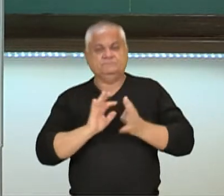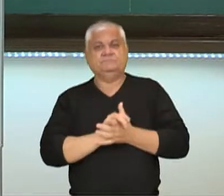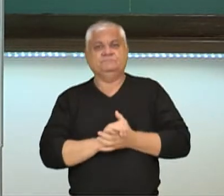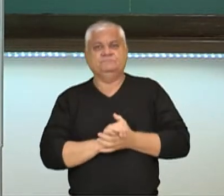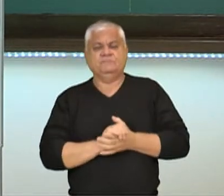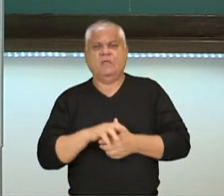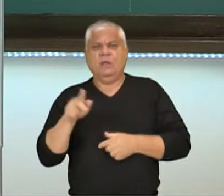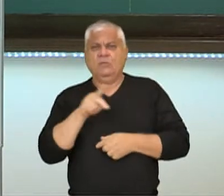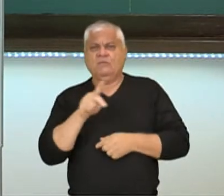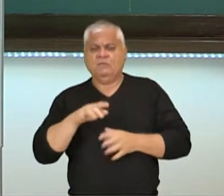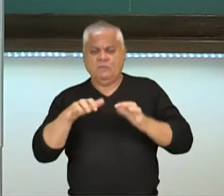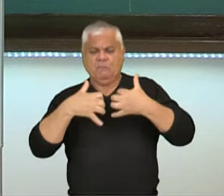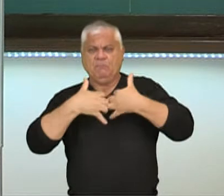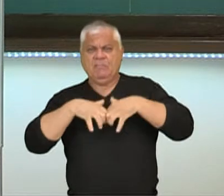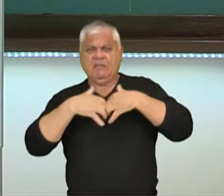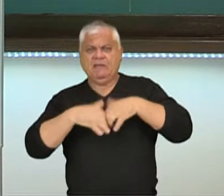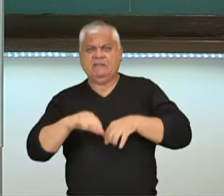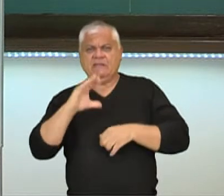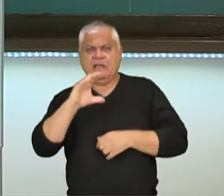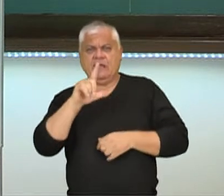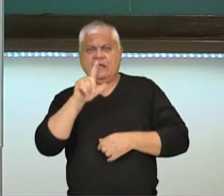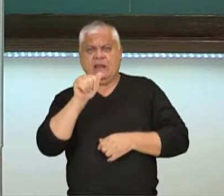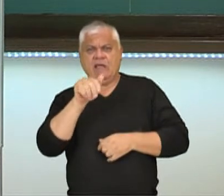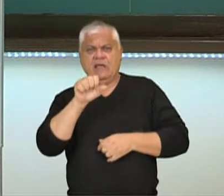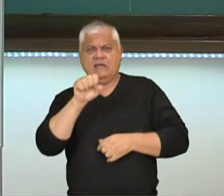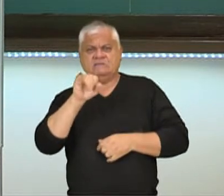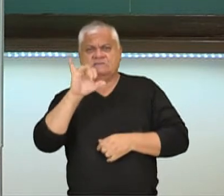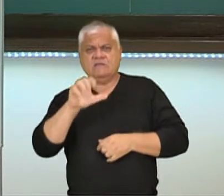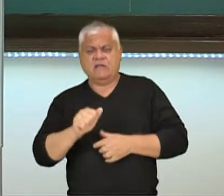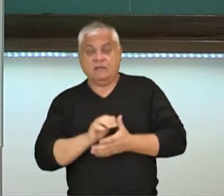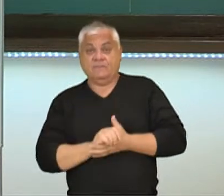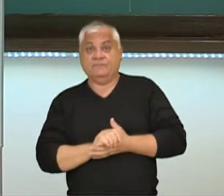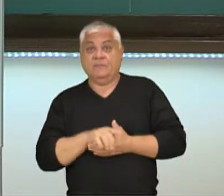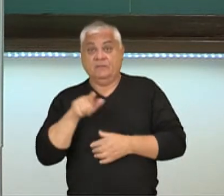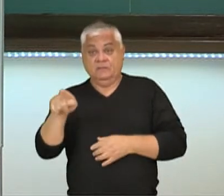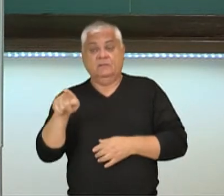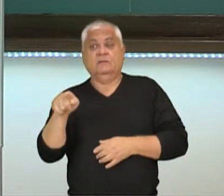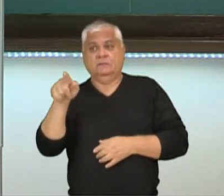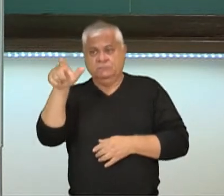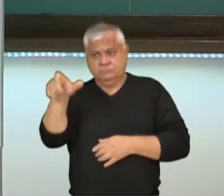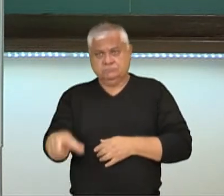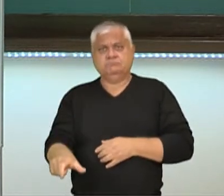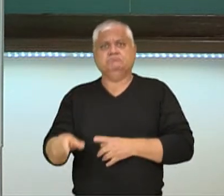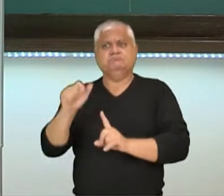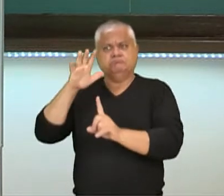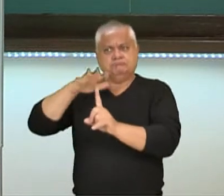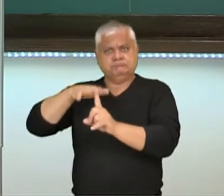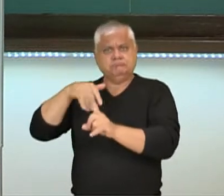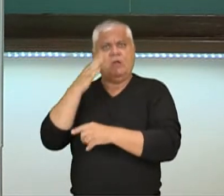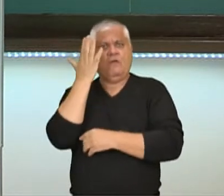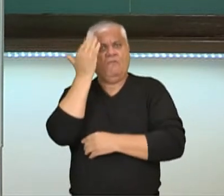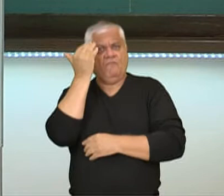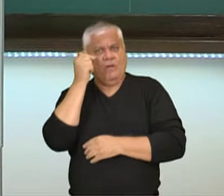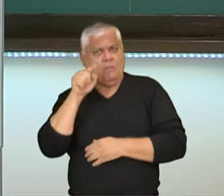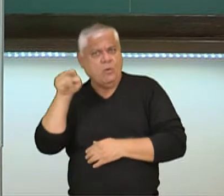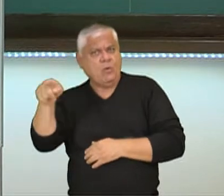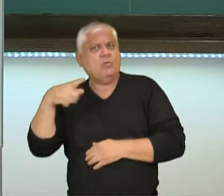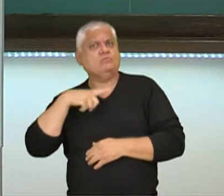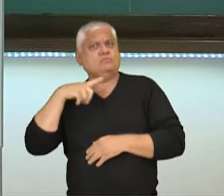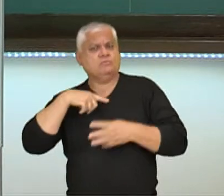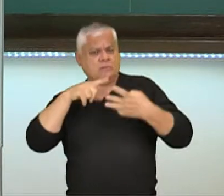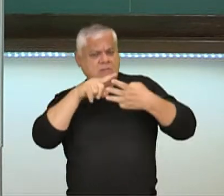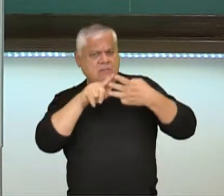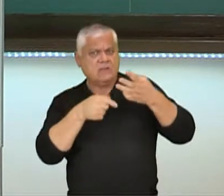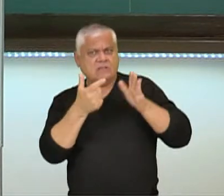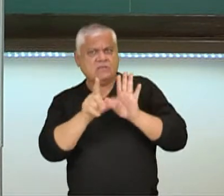Professor, o que é uma mecânica clássica? Pessoal, Newton ele é conhecido como o cara que desenvolveu as leis que